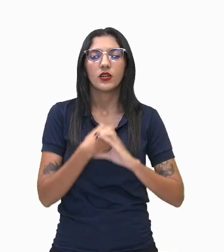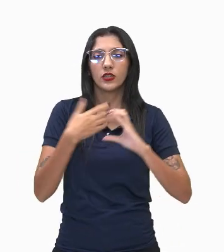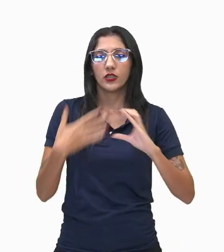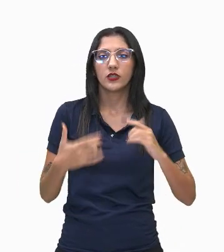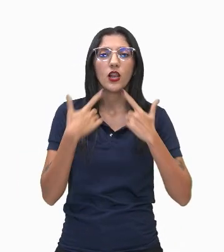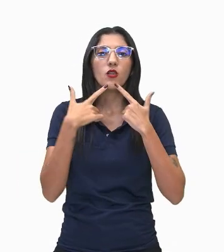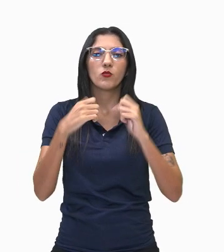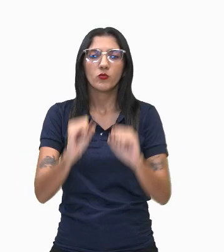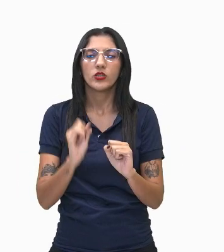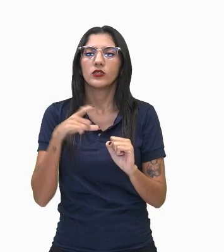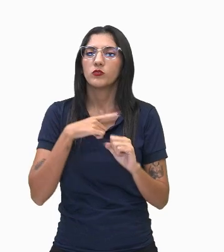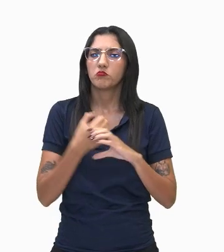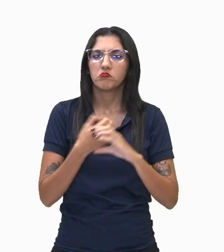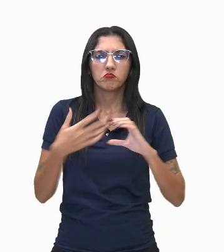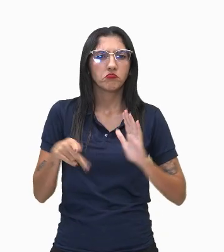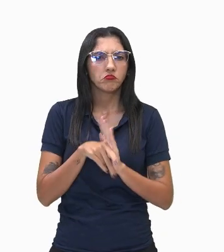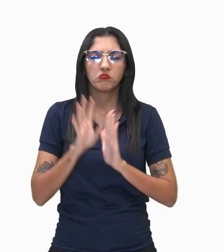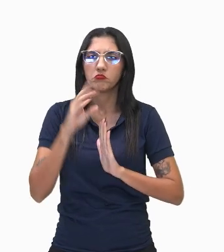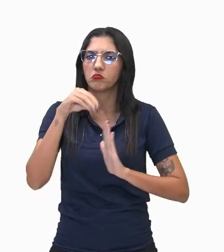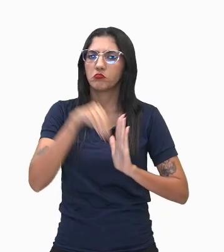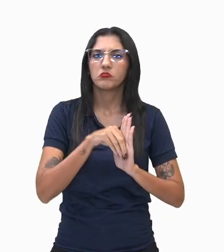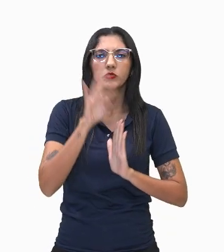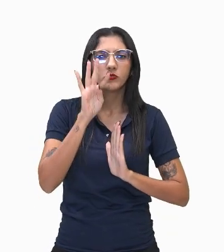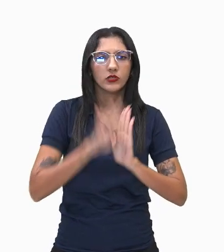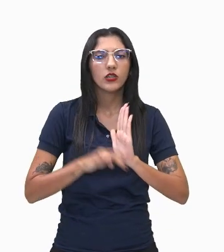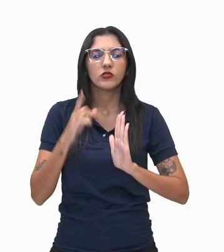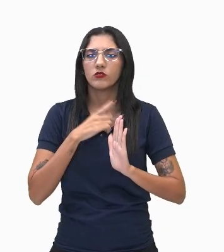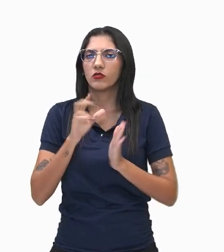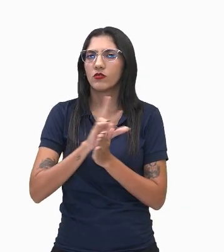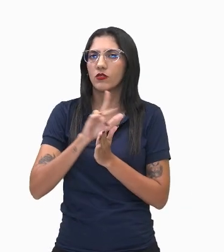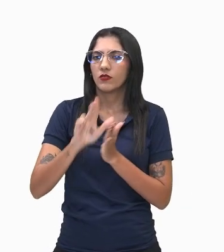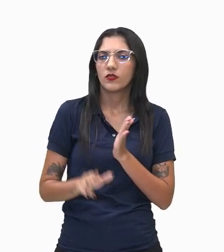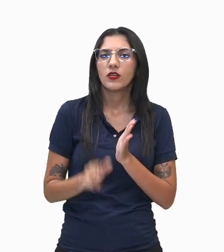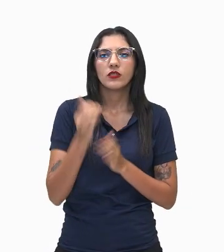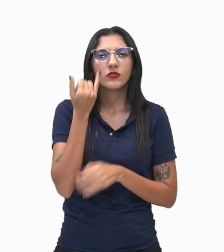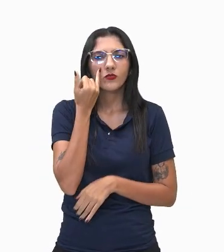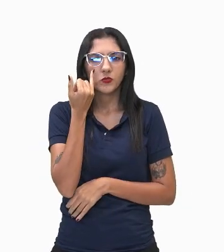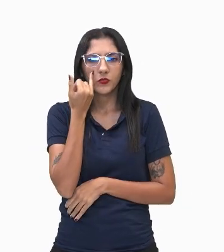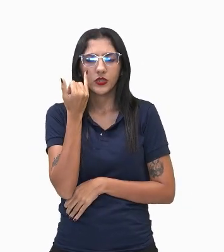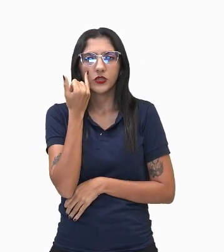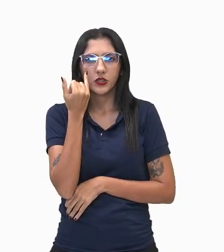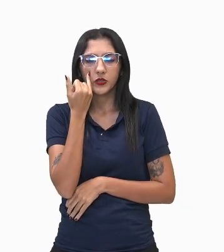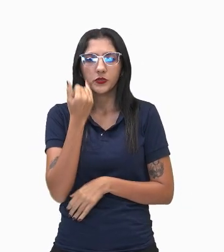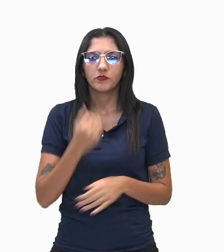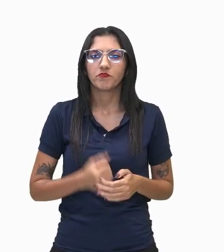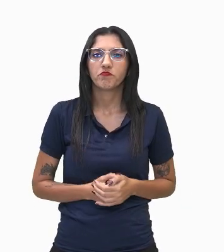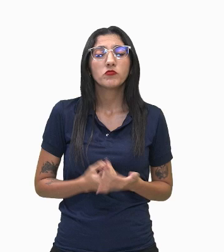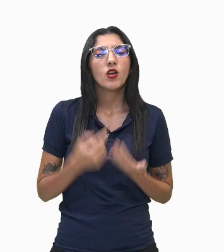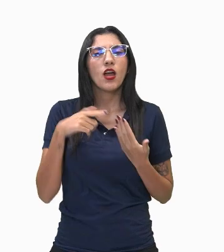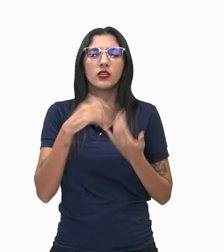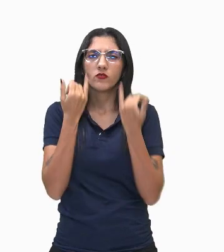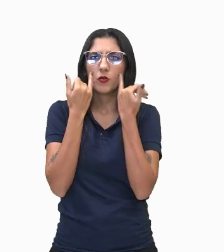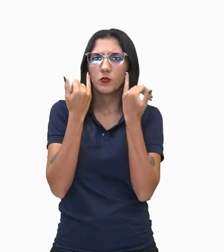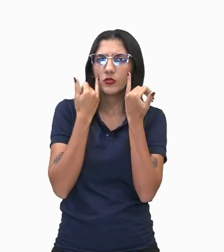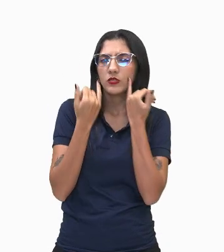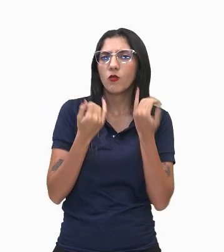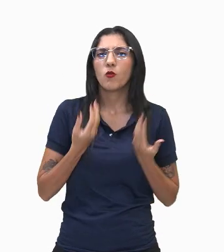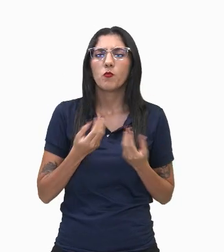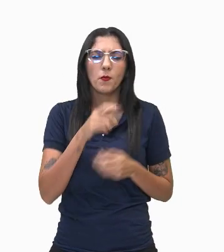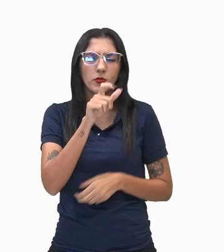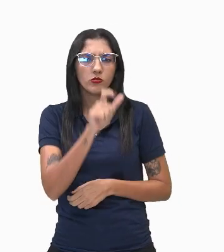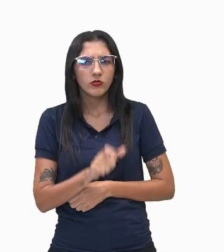são elementos de um texto que fornece informações. E essas informações são sobre a